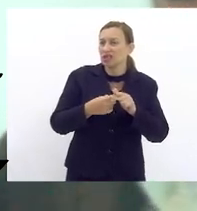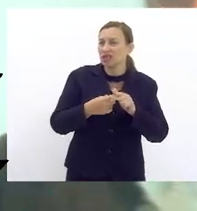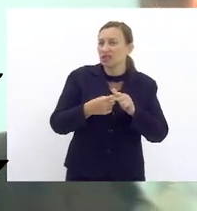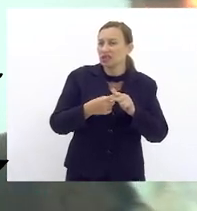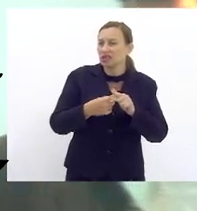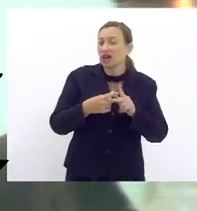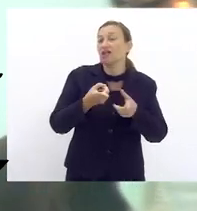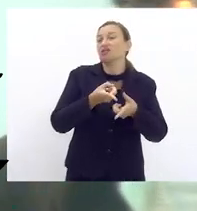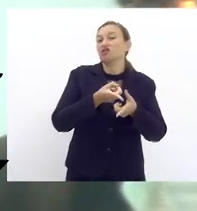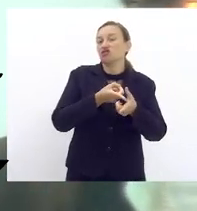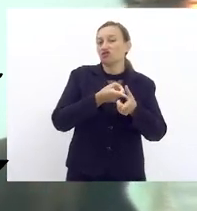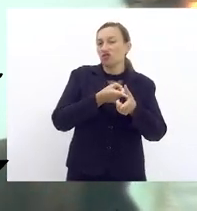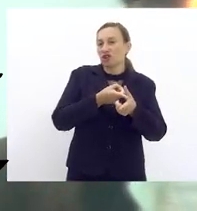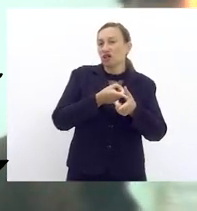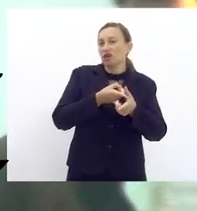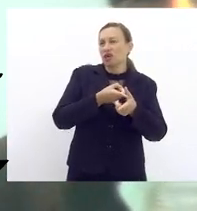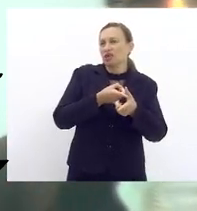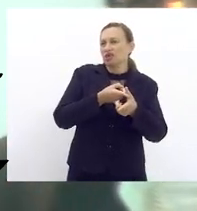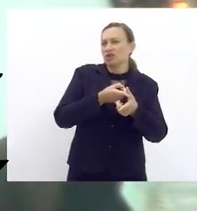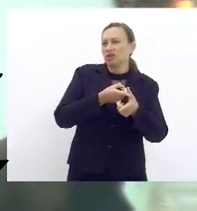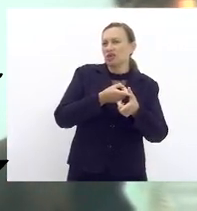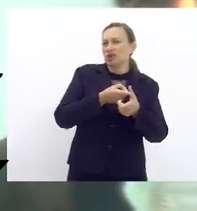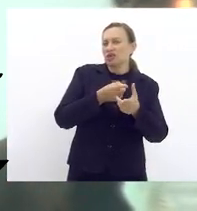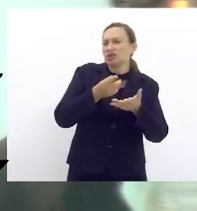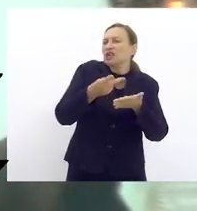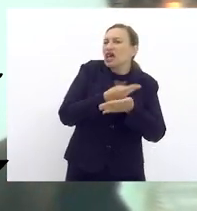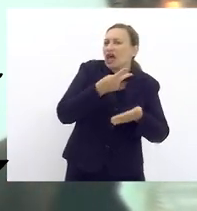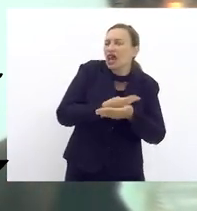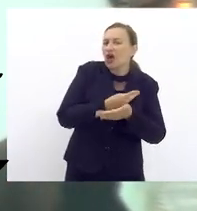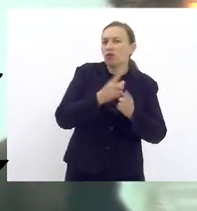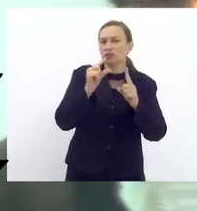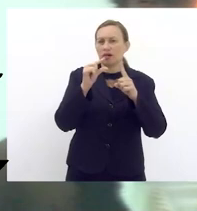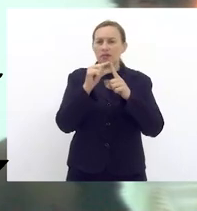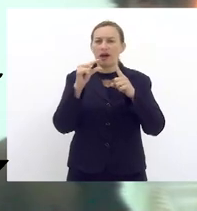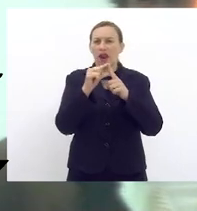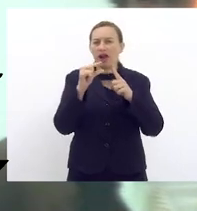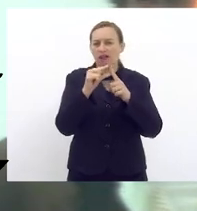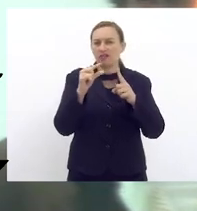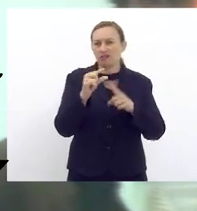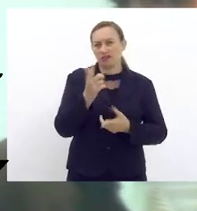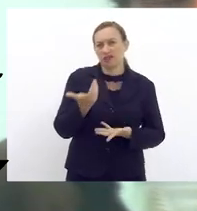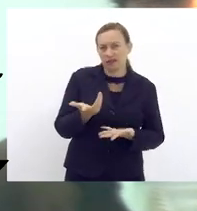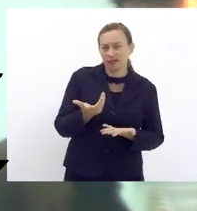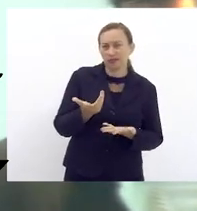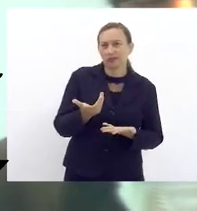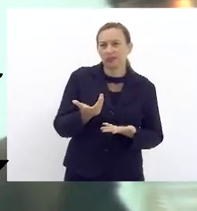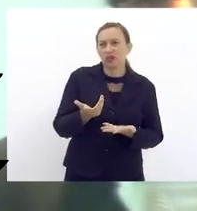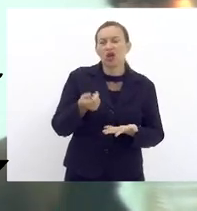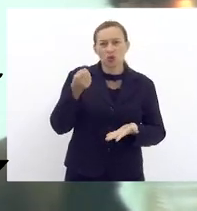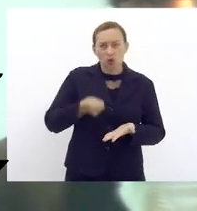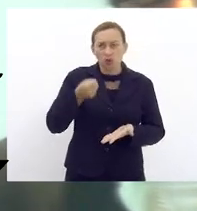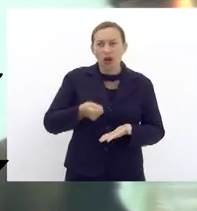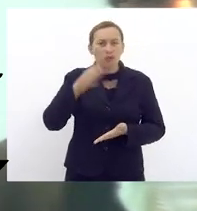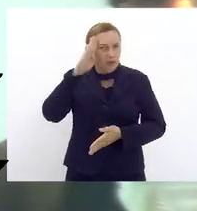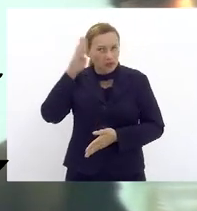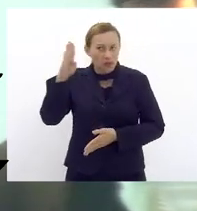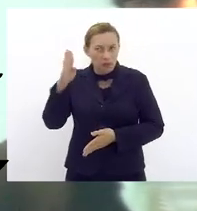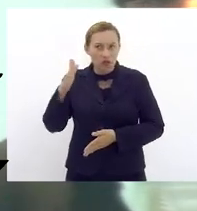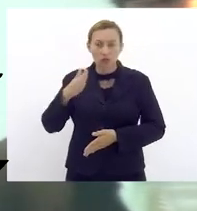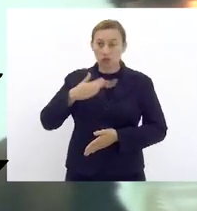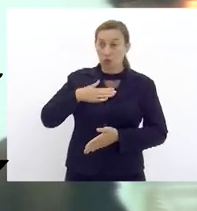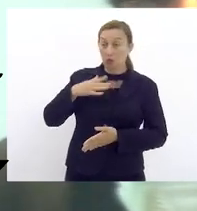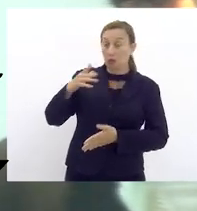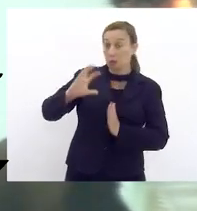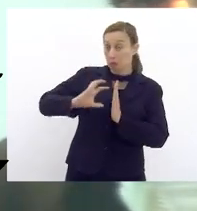dívida que a câmara federal tem para com o nosso povo negro nós temos que cobrar principalmente do meu partido do PT do